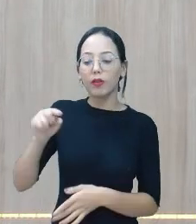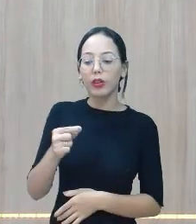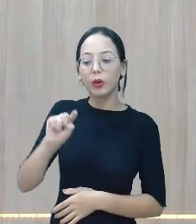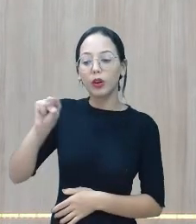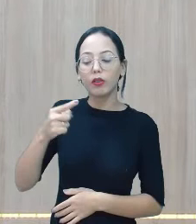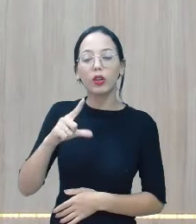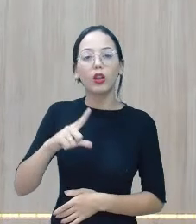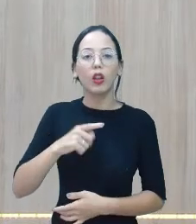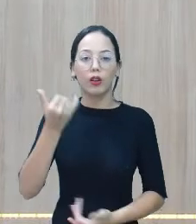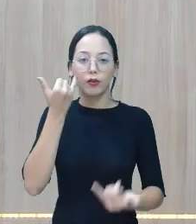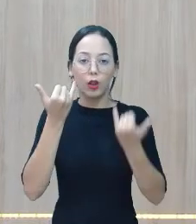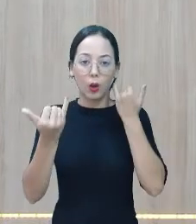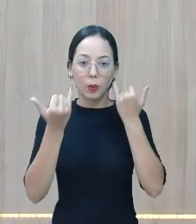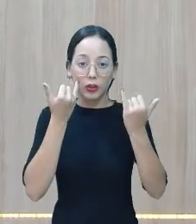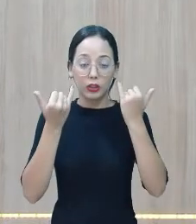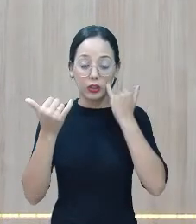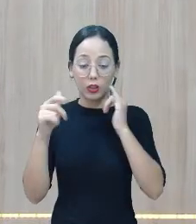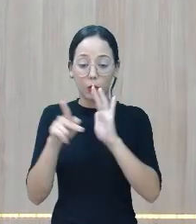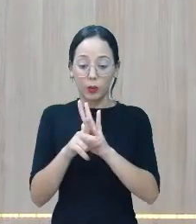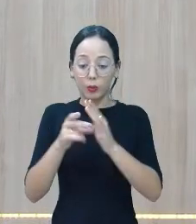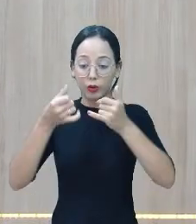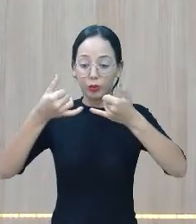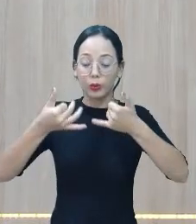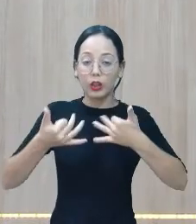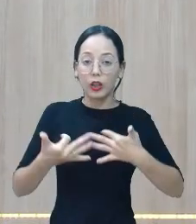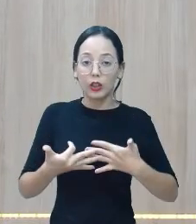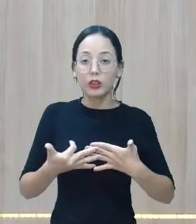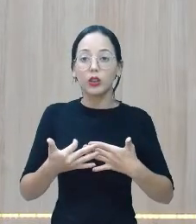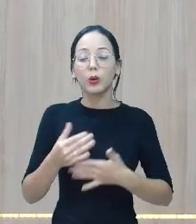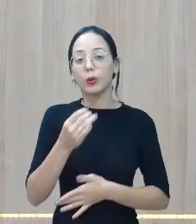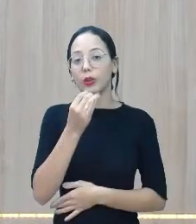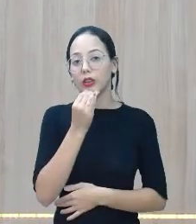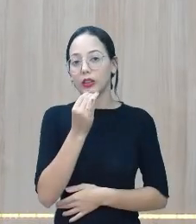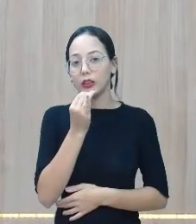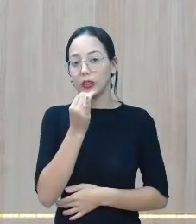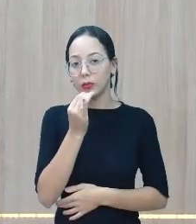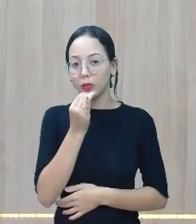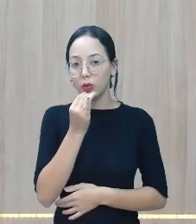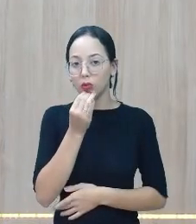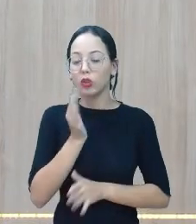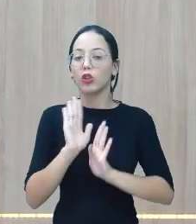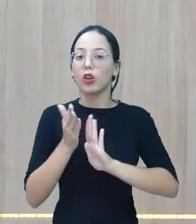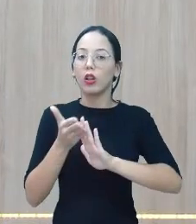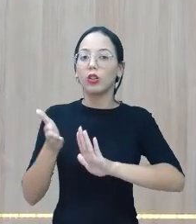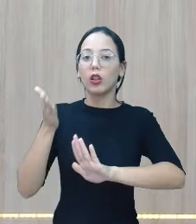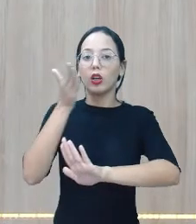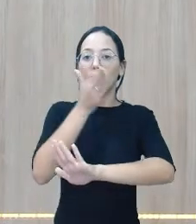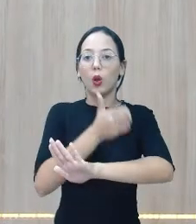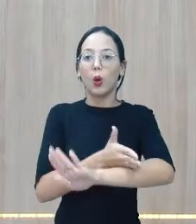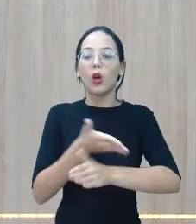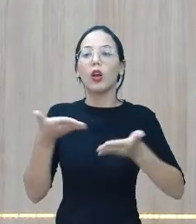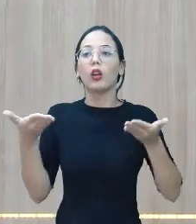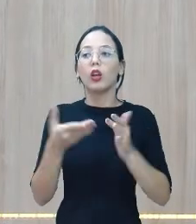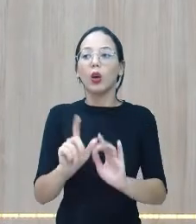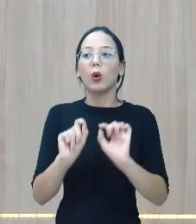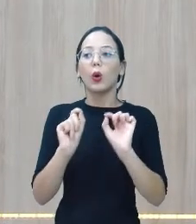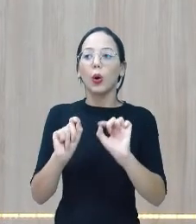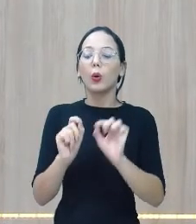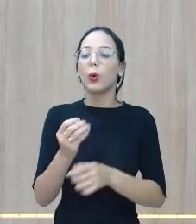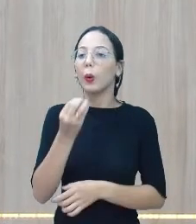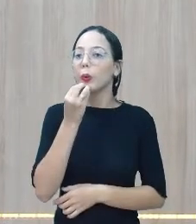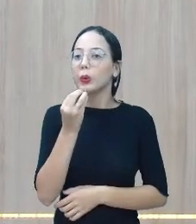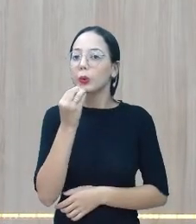esta informação, esta aqui é a explicação deste exemplo anterior, onde eu deixo para vocês, dando